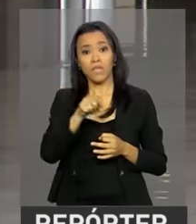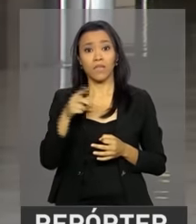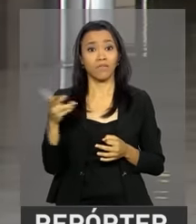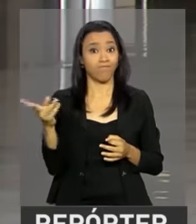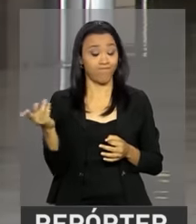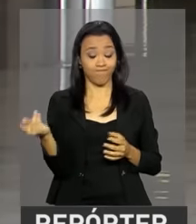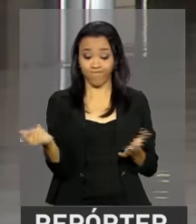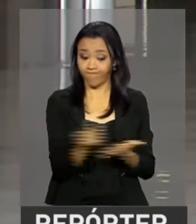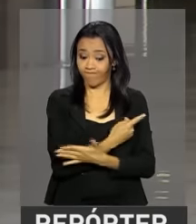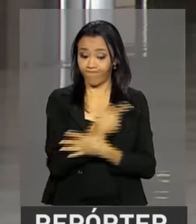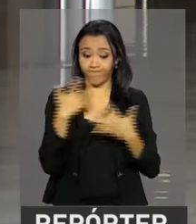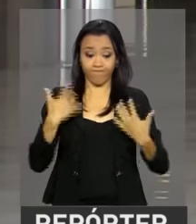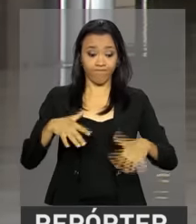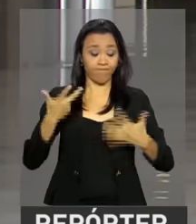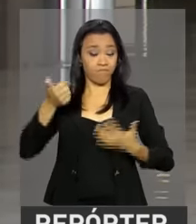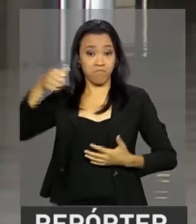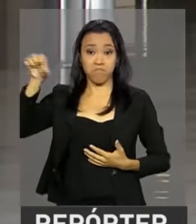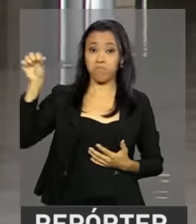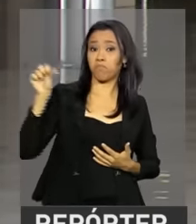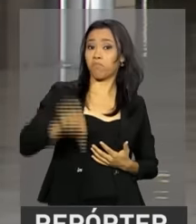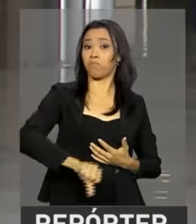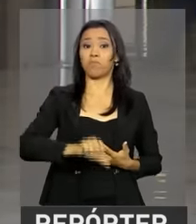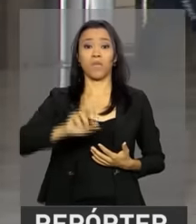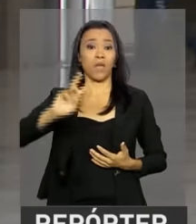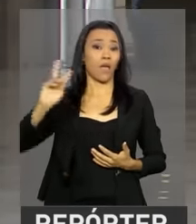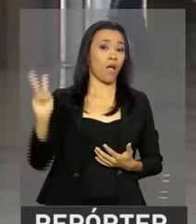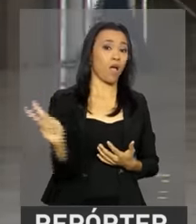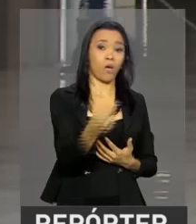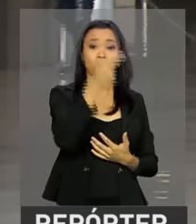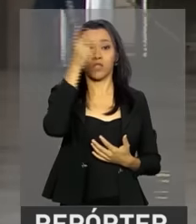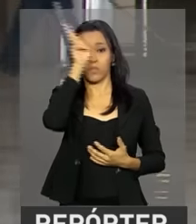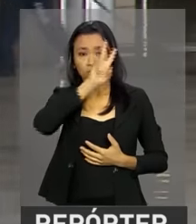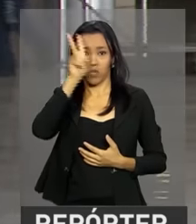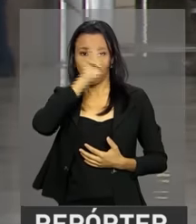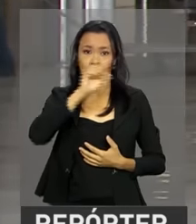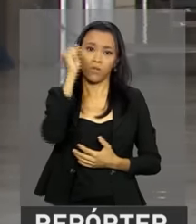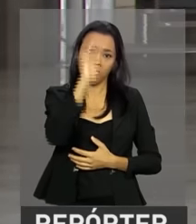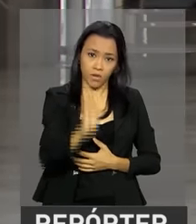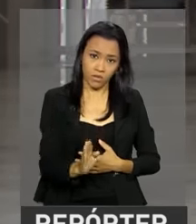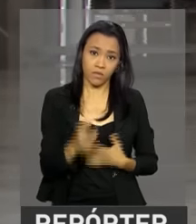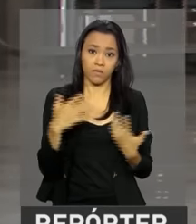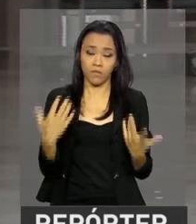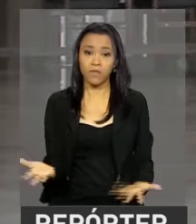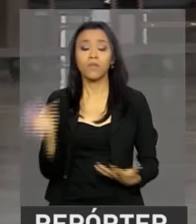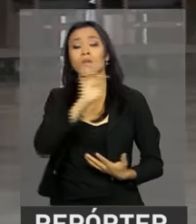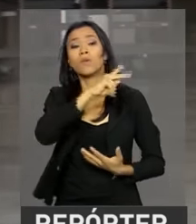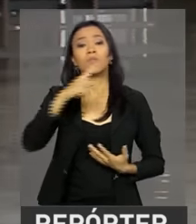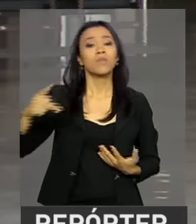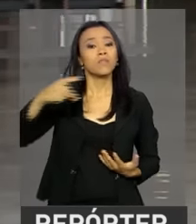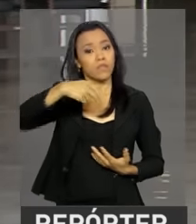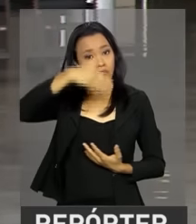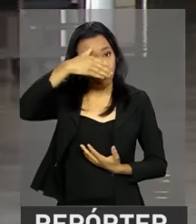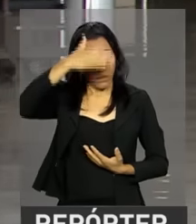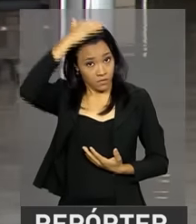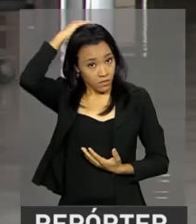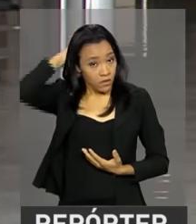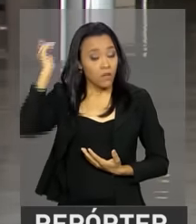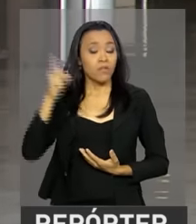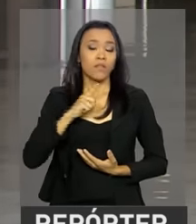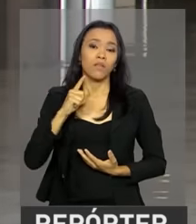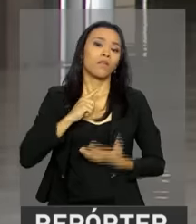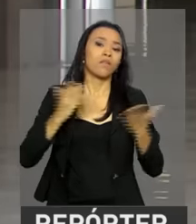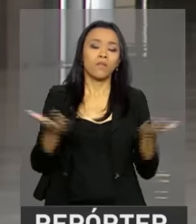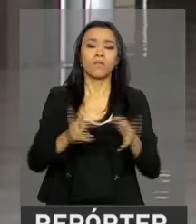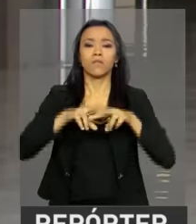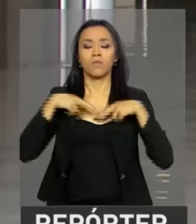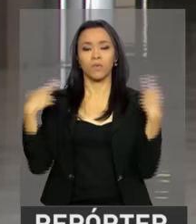a catástrofe ambiental da história do Brasil e portanto o presidente Michel Temer comanda uma reunião de trabalho hoje à